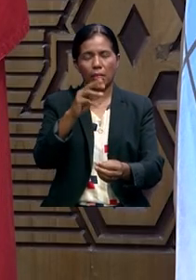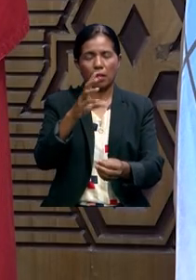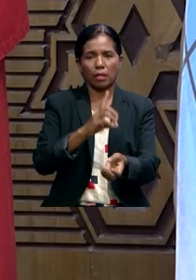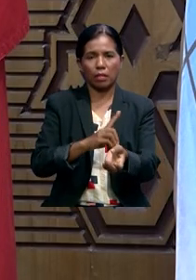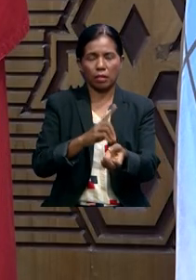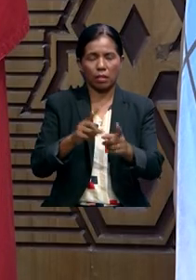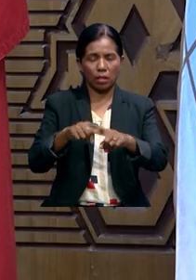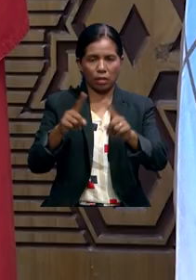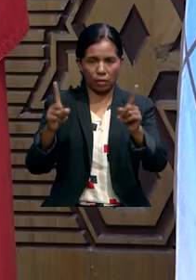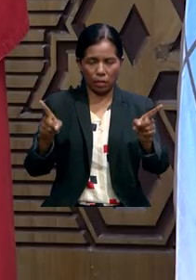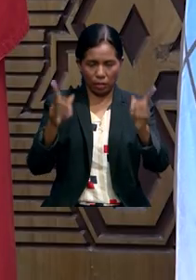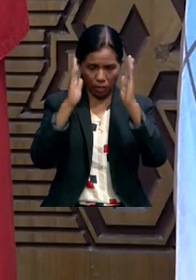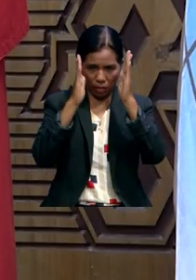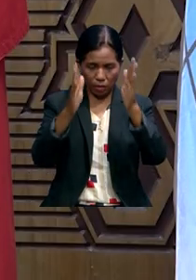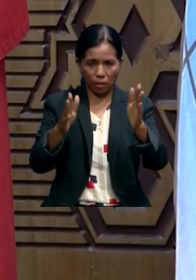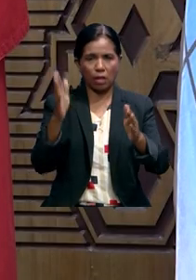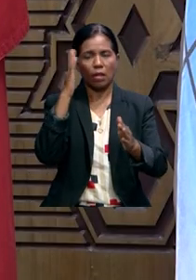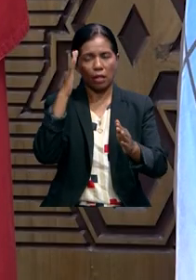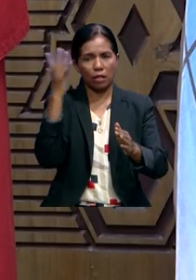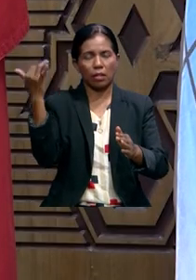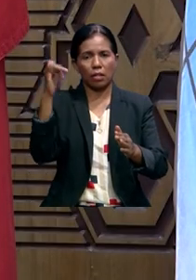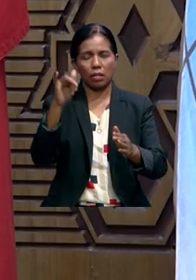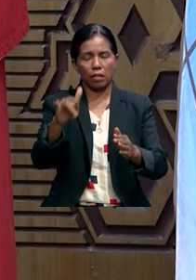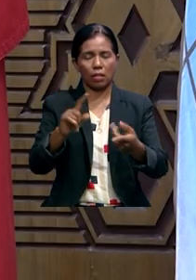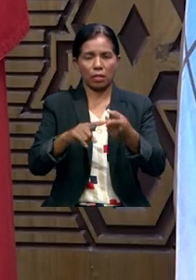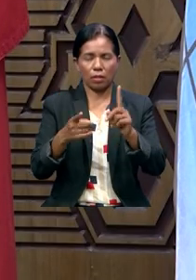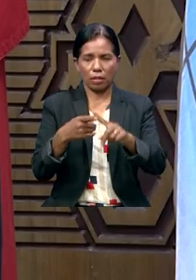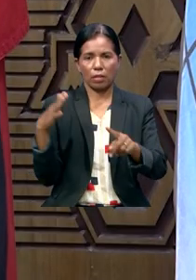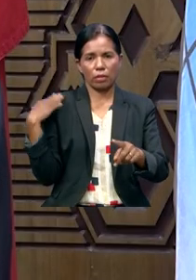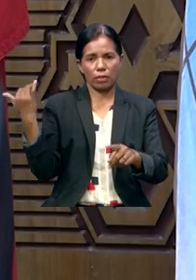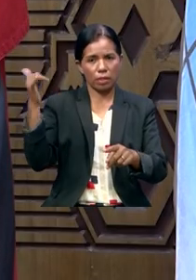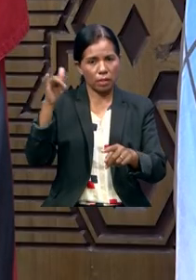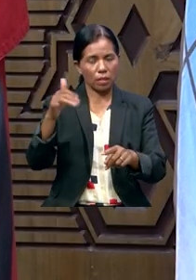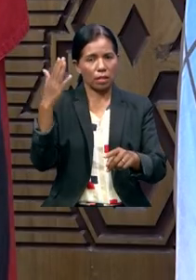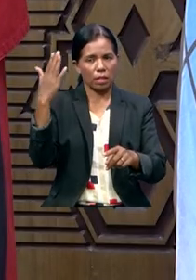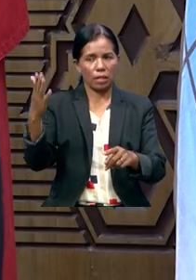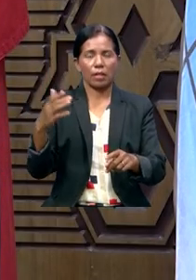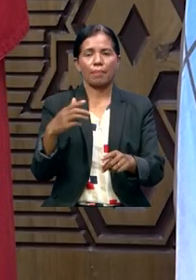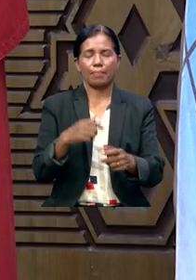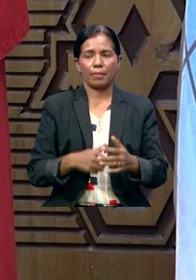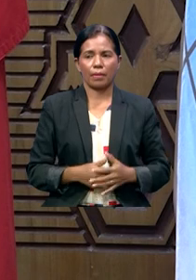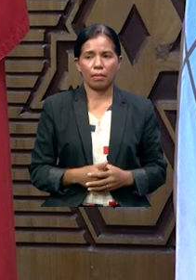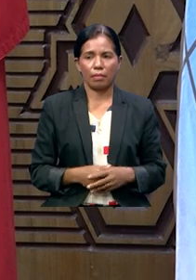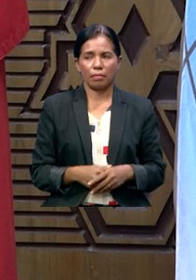diferente perspektiva na kunyese sira nia belung joven sira ya sina no vice versa.